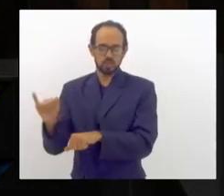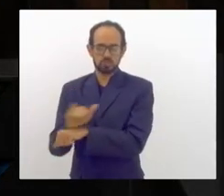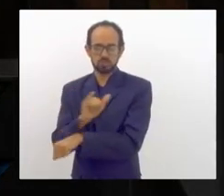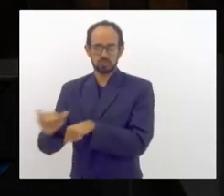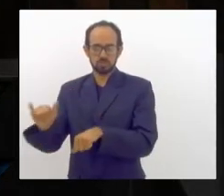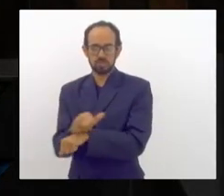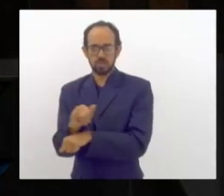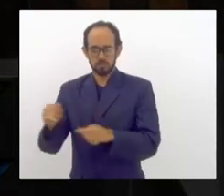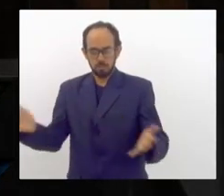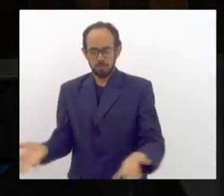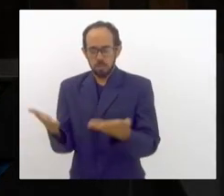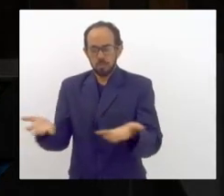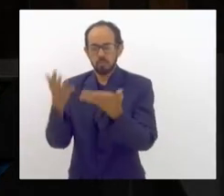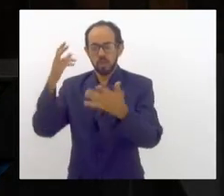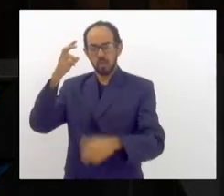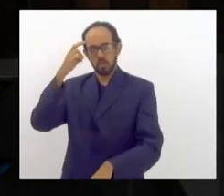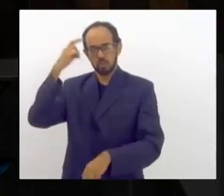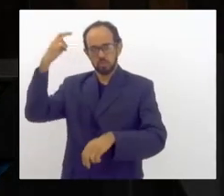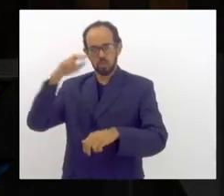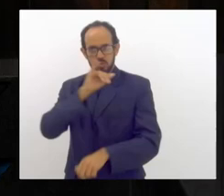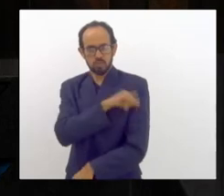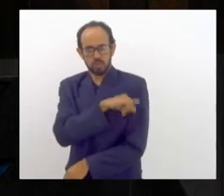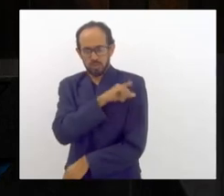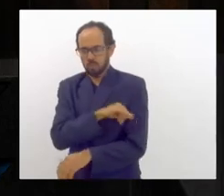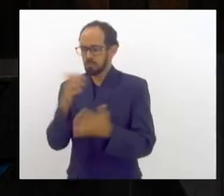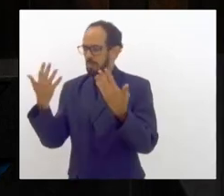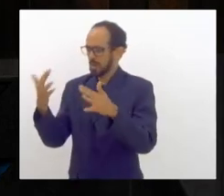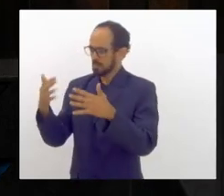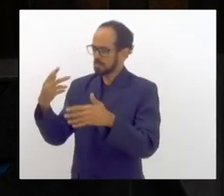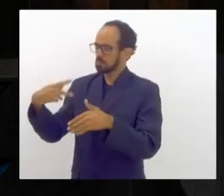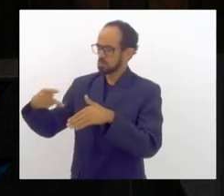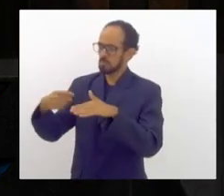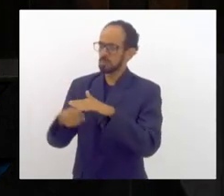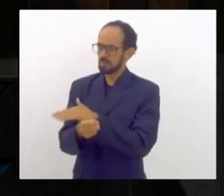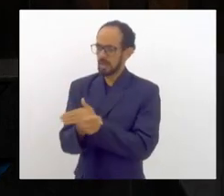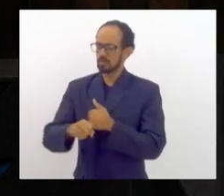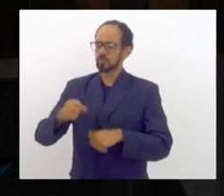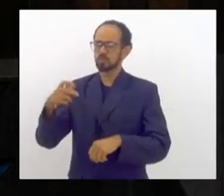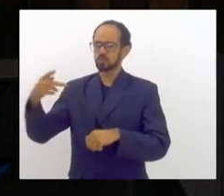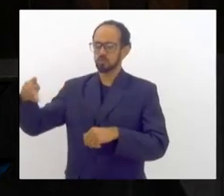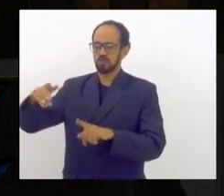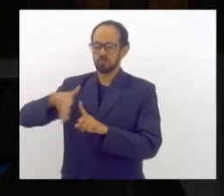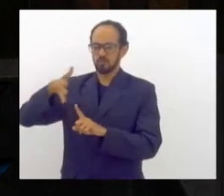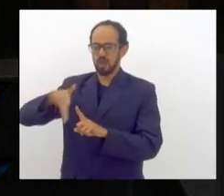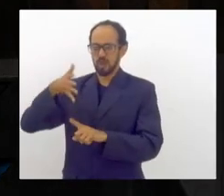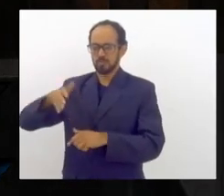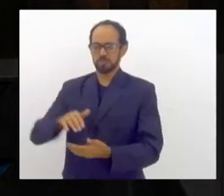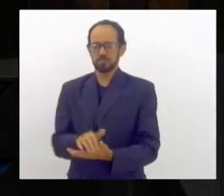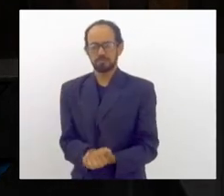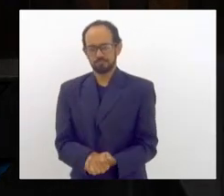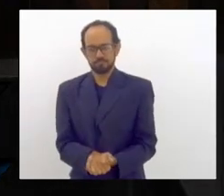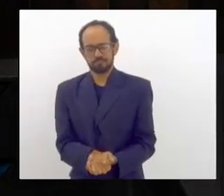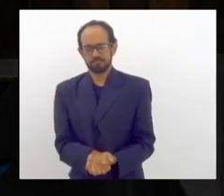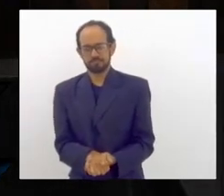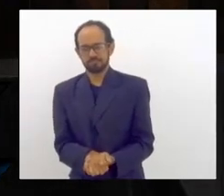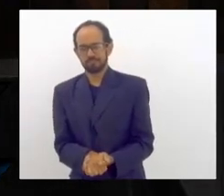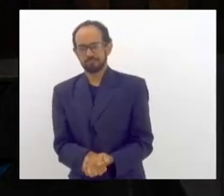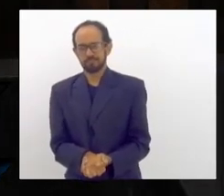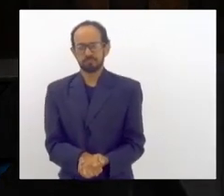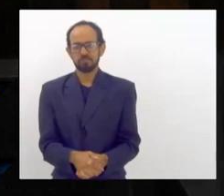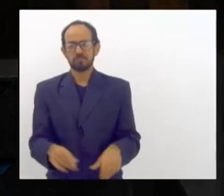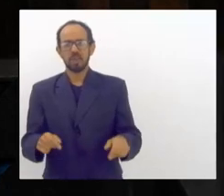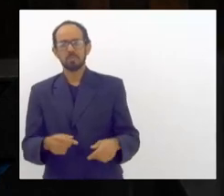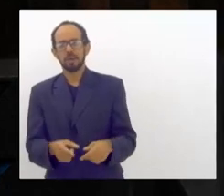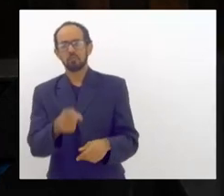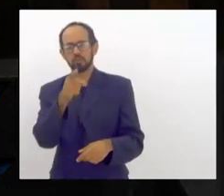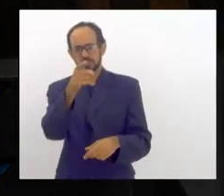para promover a cultura do Rio de Janeiro. Parabéns pelo seu mandato, pela sua fala. Tenho convicção que Vossa Excelência fará um mandato brilhante. Quero me dirigir a